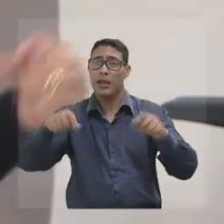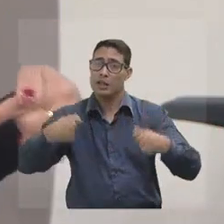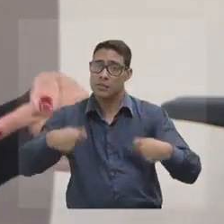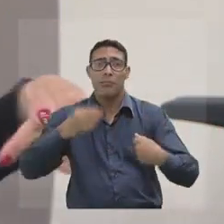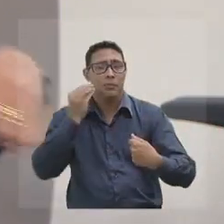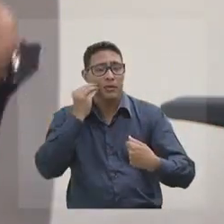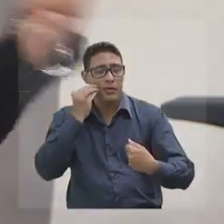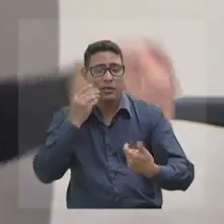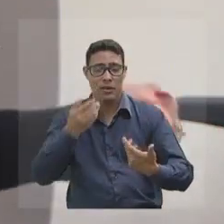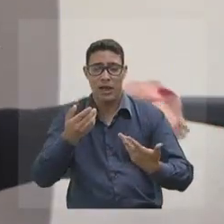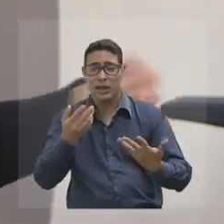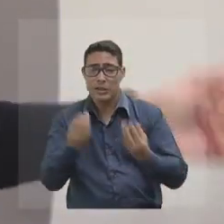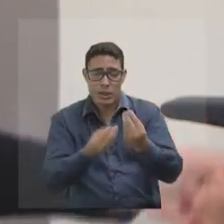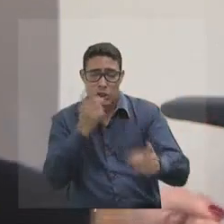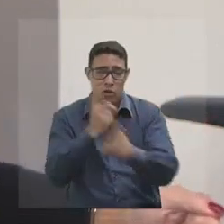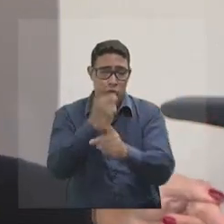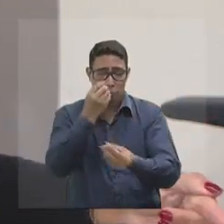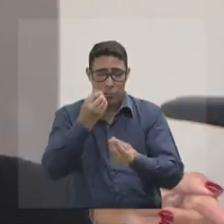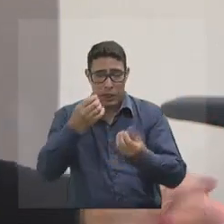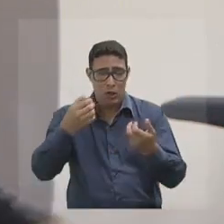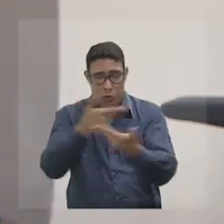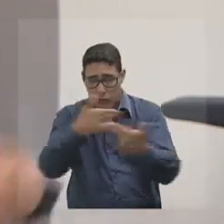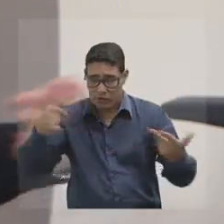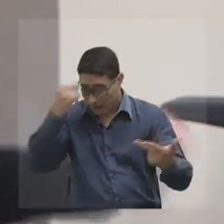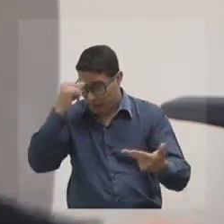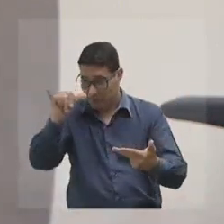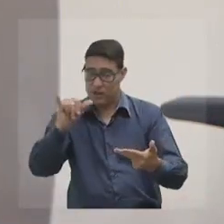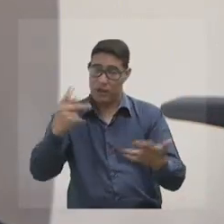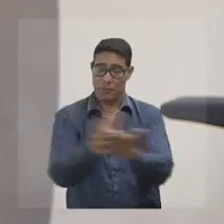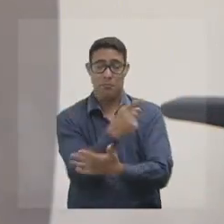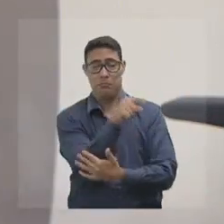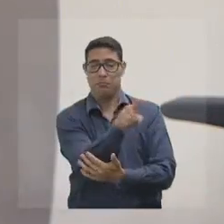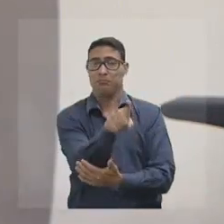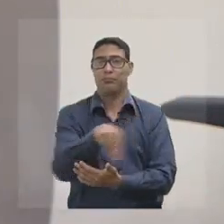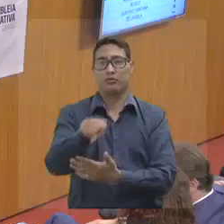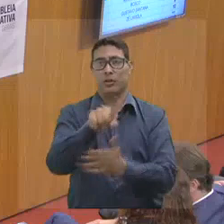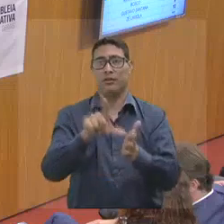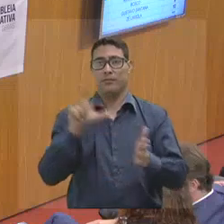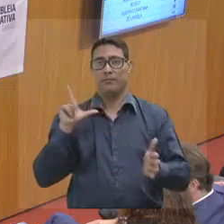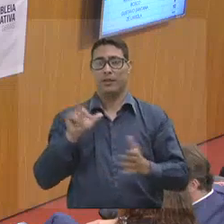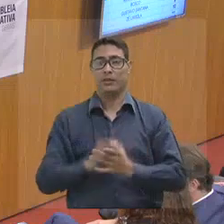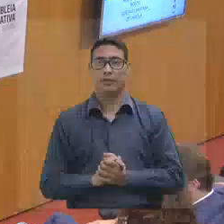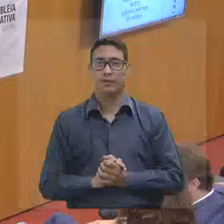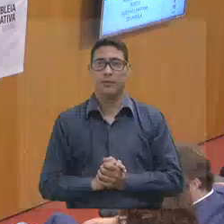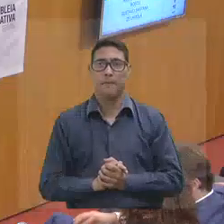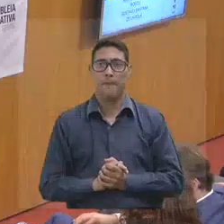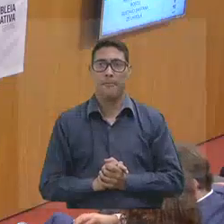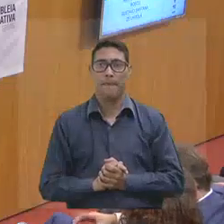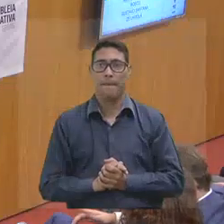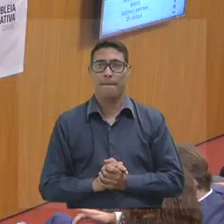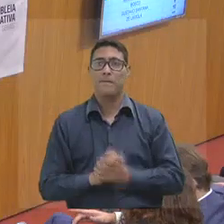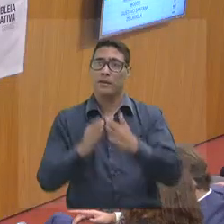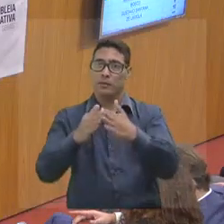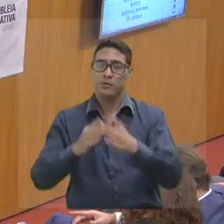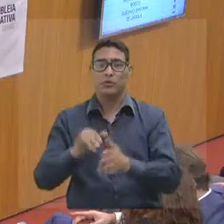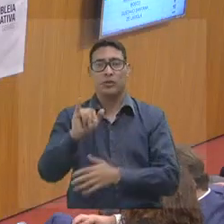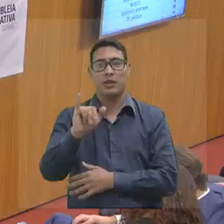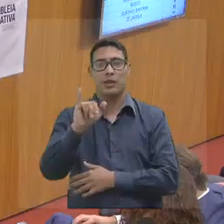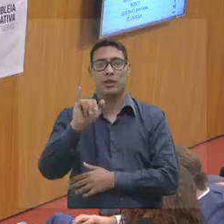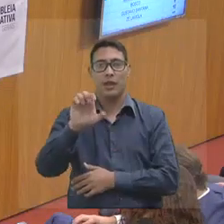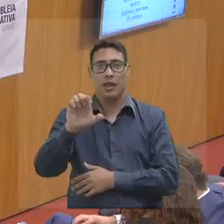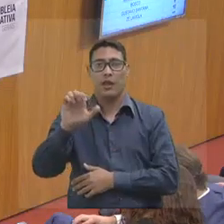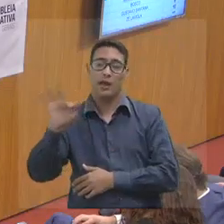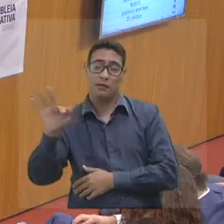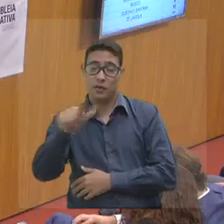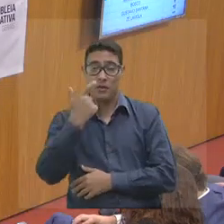precisamos ter mecanismo para não deixar acontecer o desmatamento para não iniciar o desmatamento bem e aí eu pedi para o ief levantar qualquer